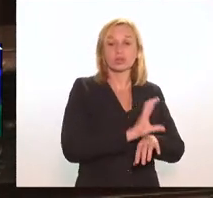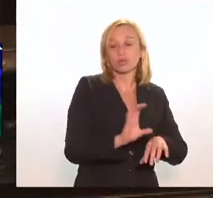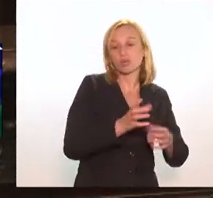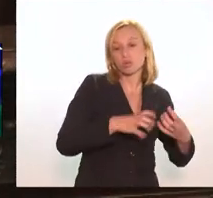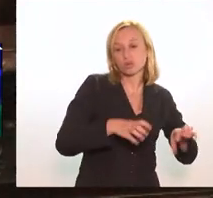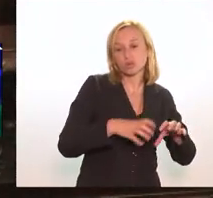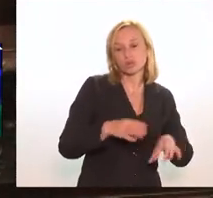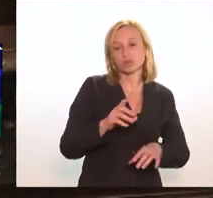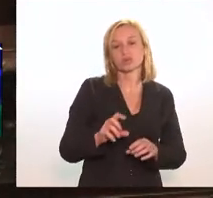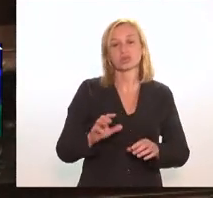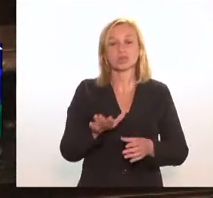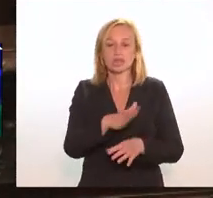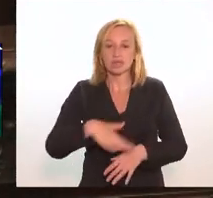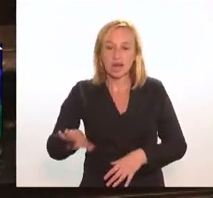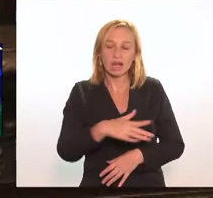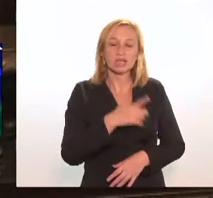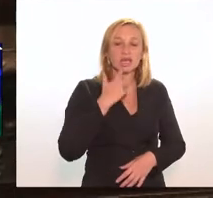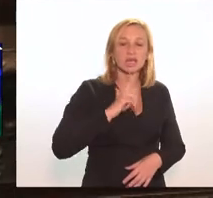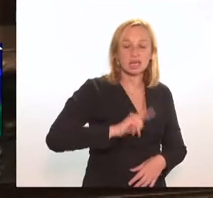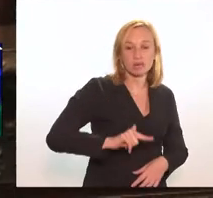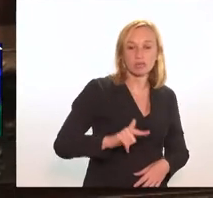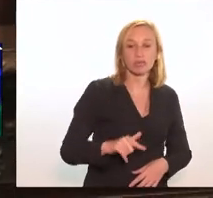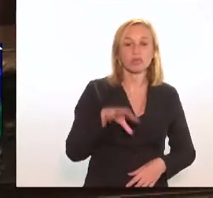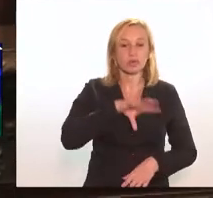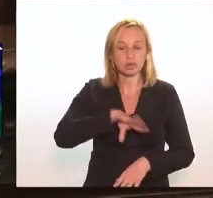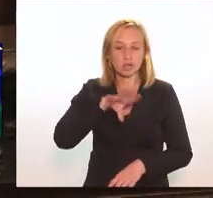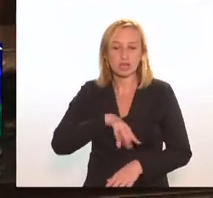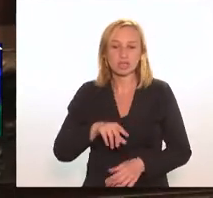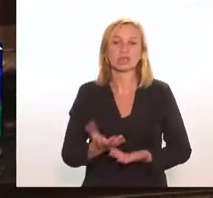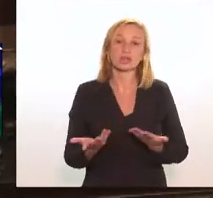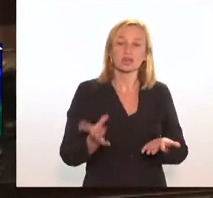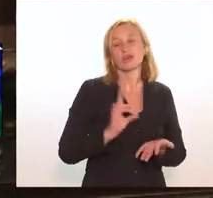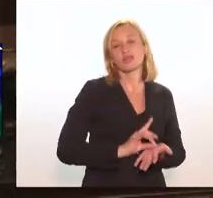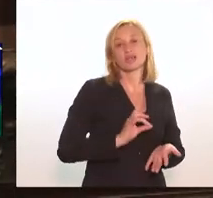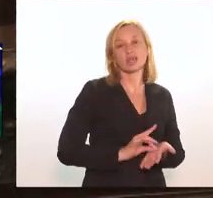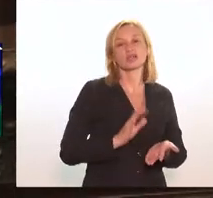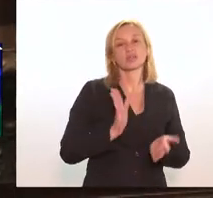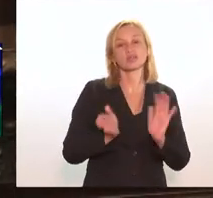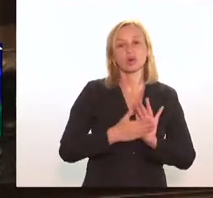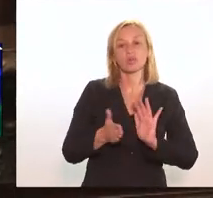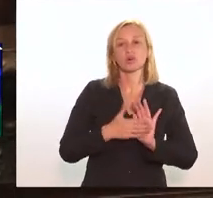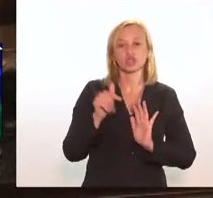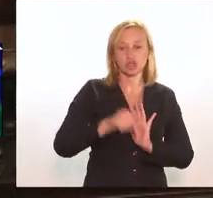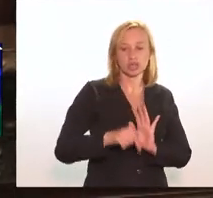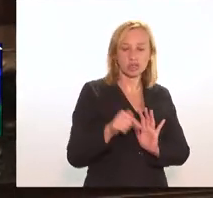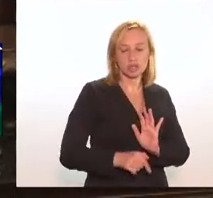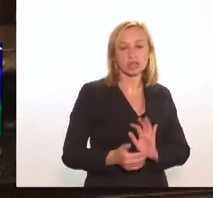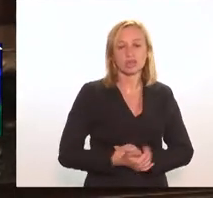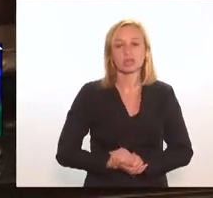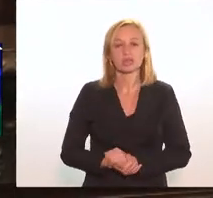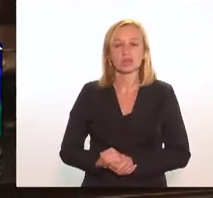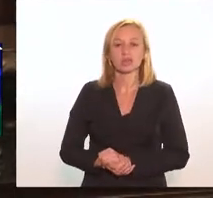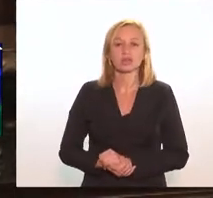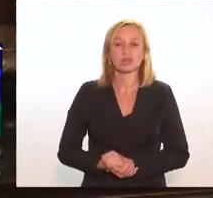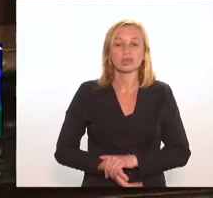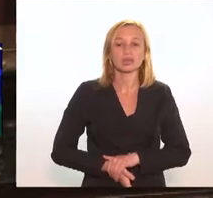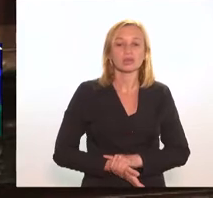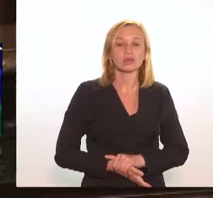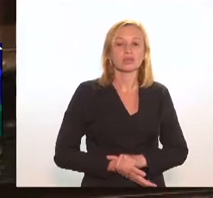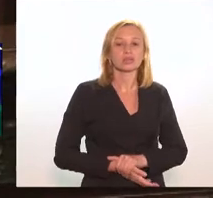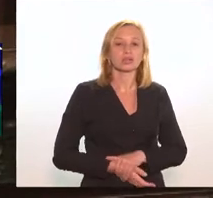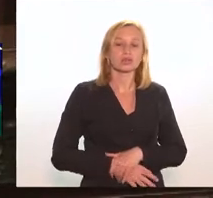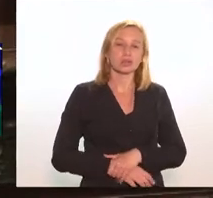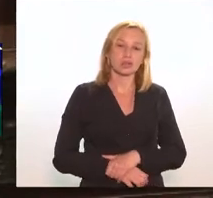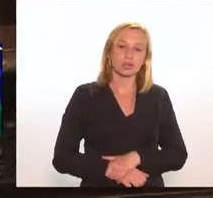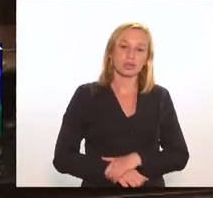língua portuguesa. E por que não? Então, na verdade, o que se propõe aqui, sob a capa de uma